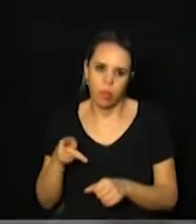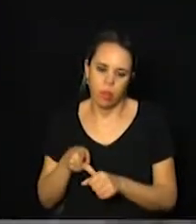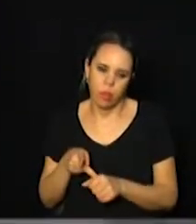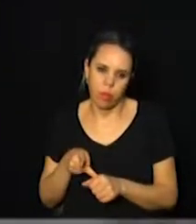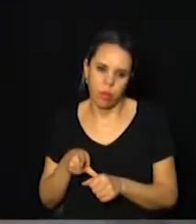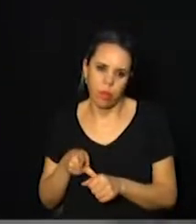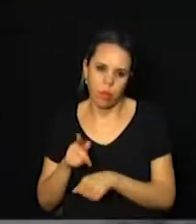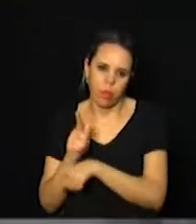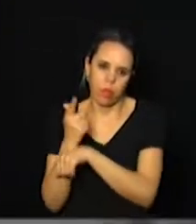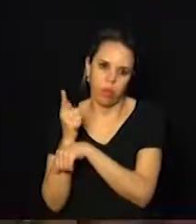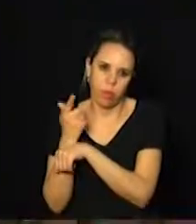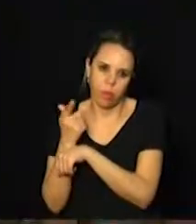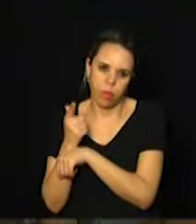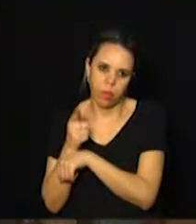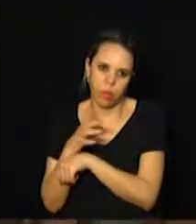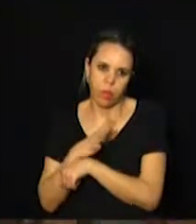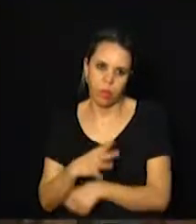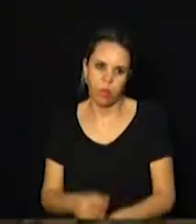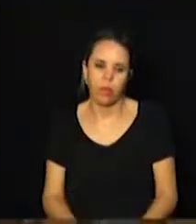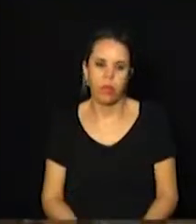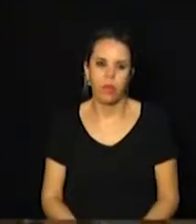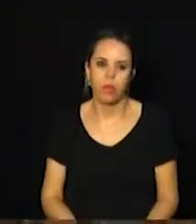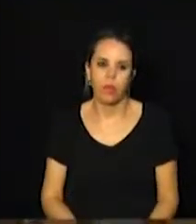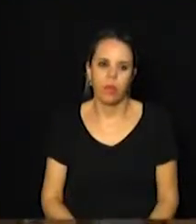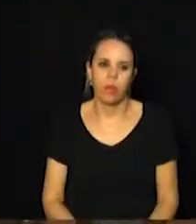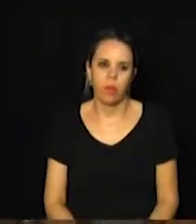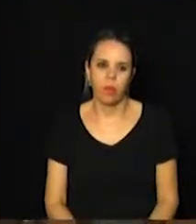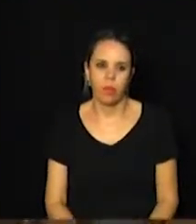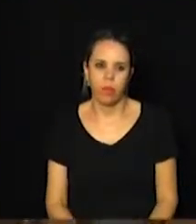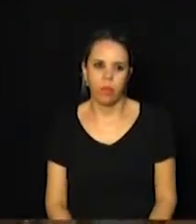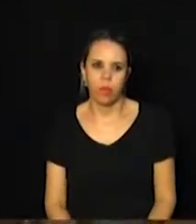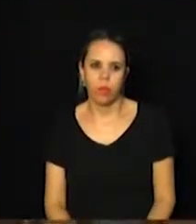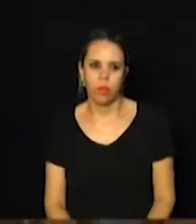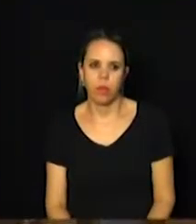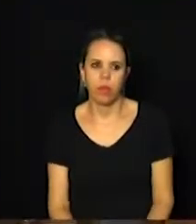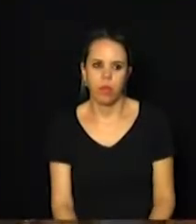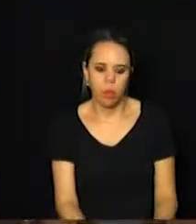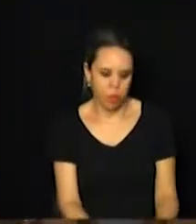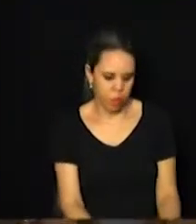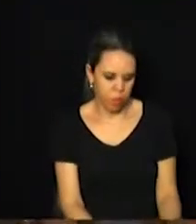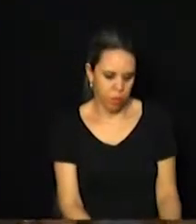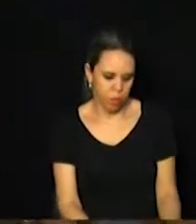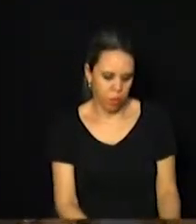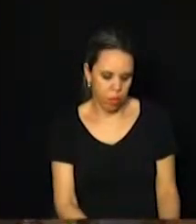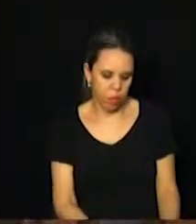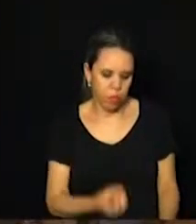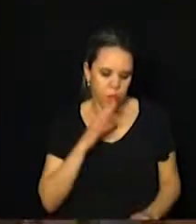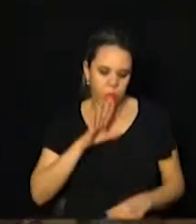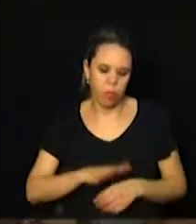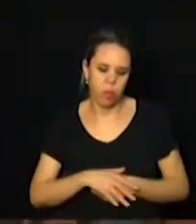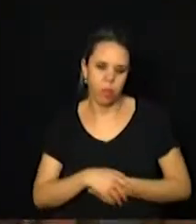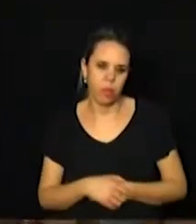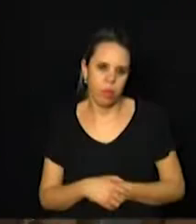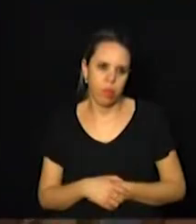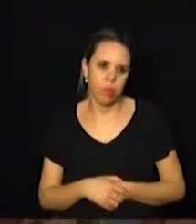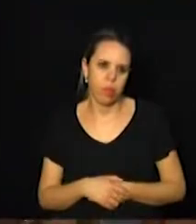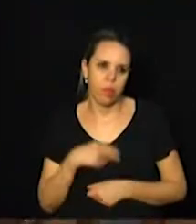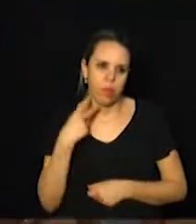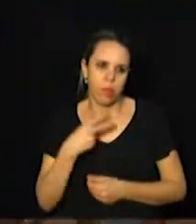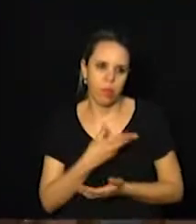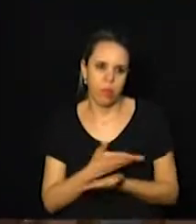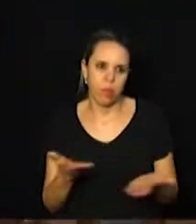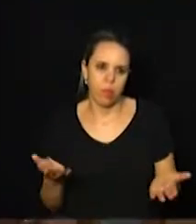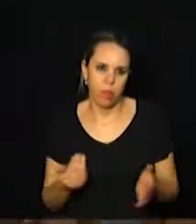Guarulhos E aí E aí Oi boa tarde nobres